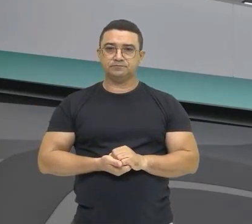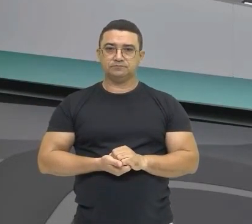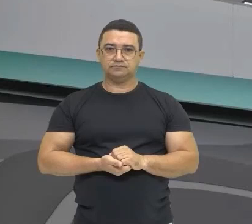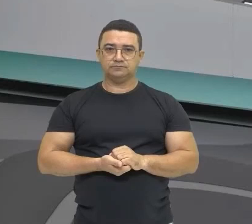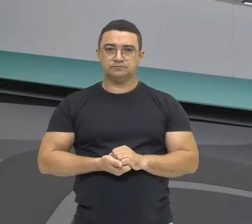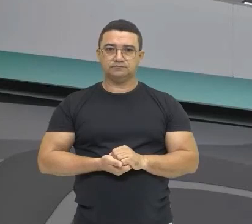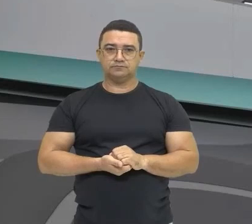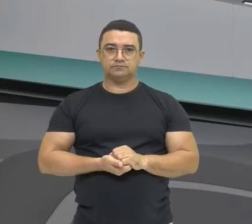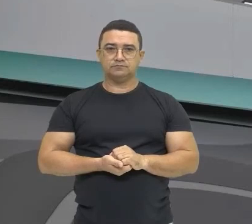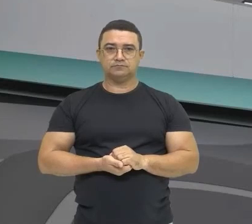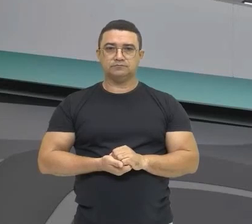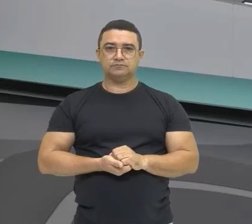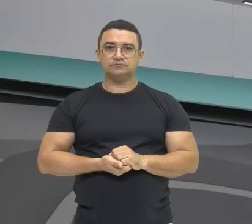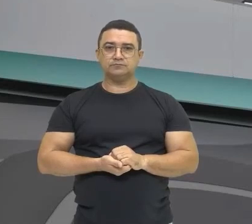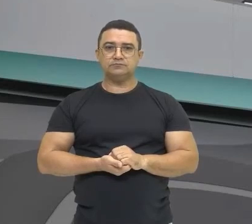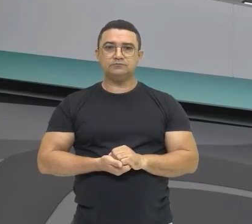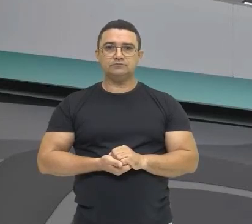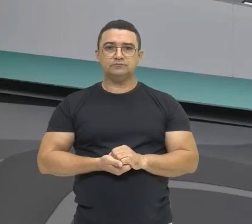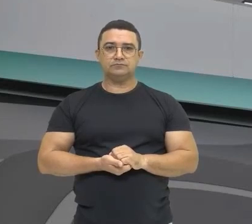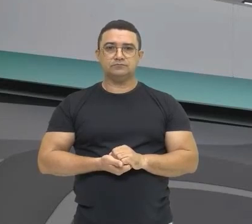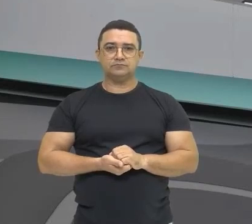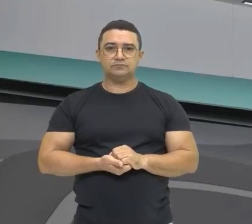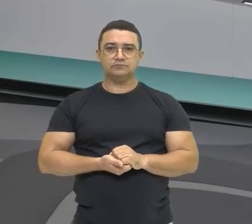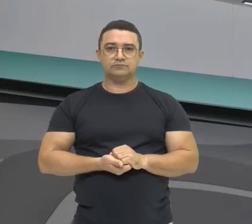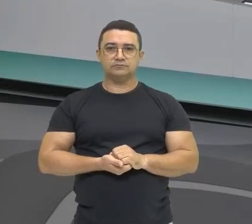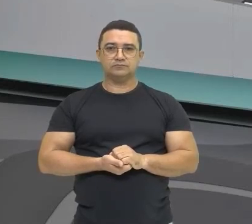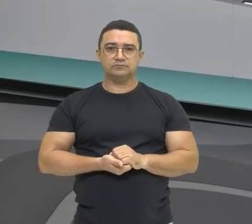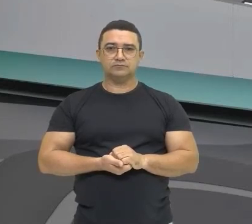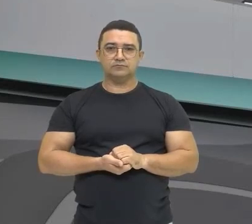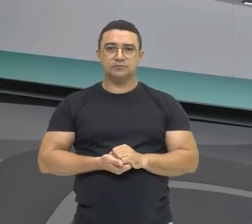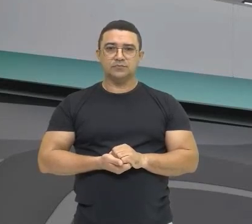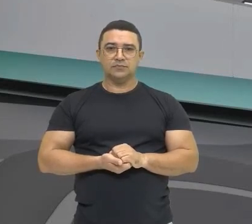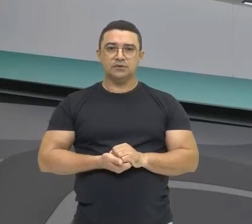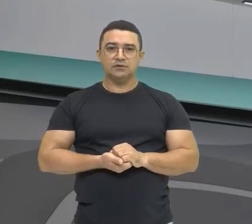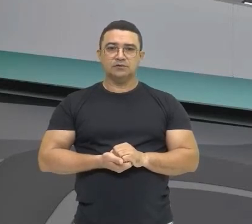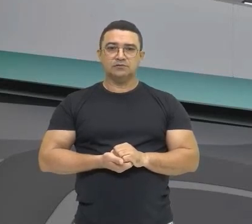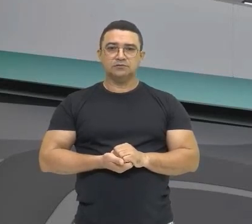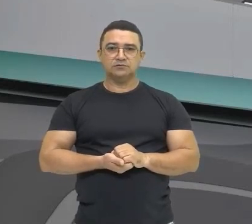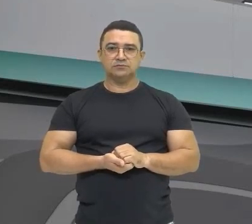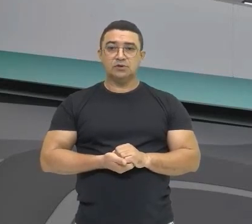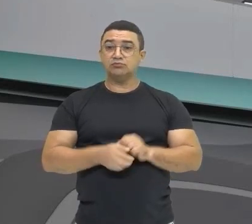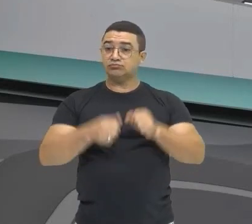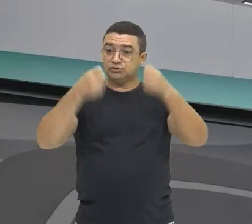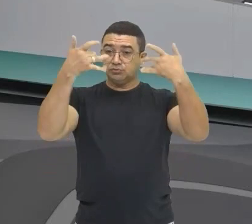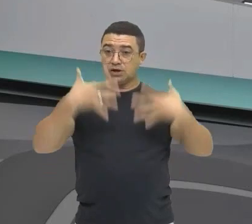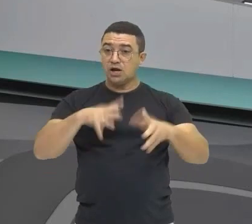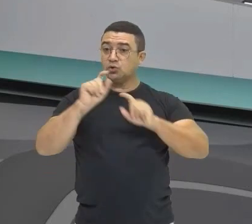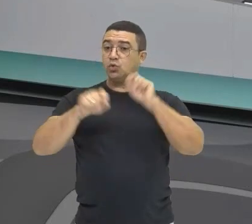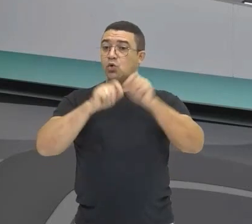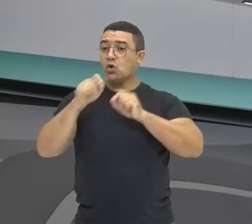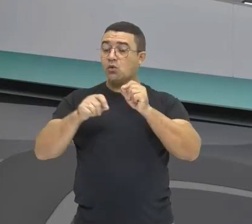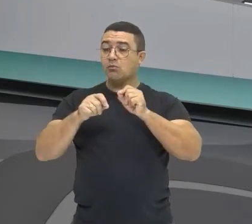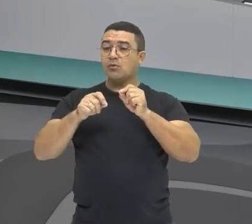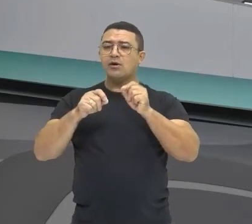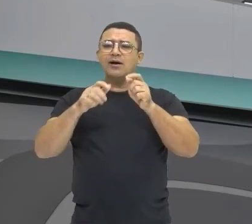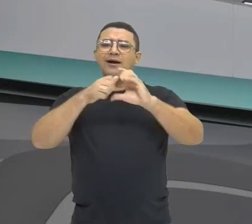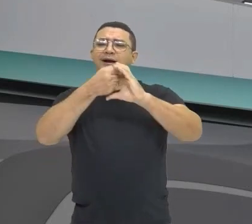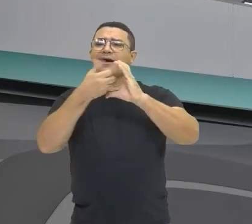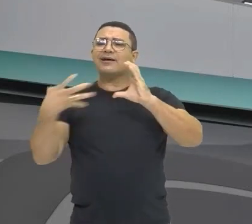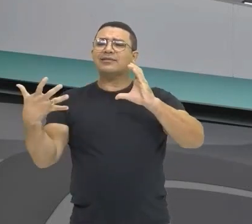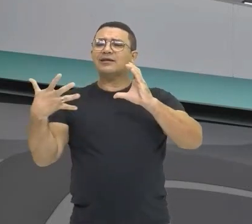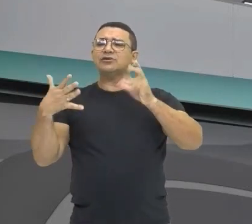outro enxerto. Em relação aos nativos, né, aos indígenas que eles encontraram aqui, as